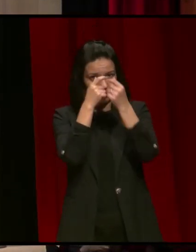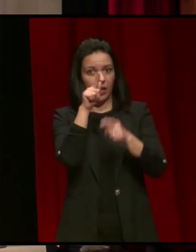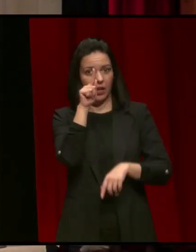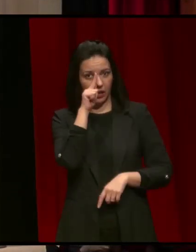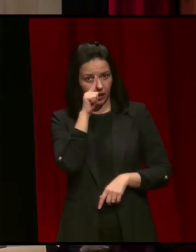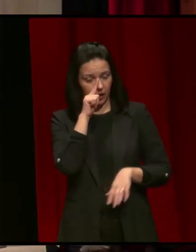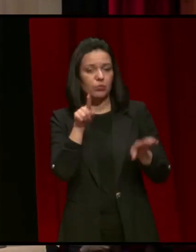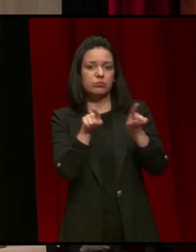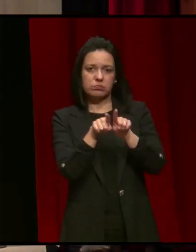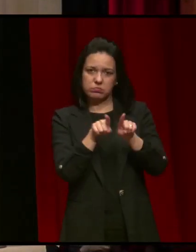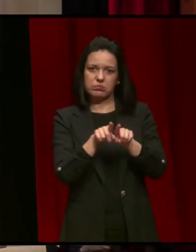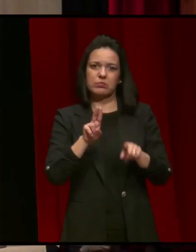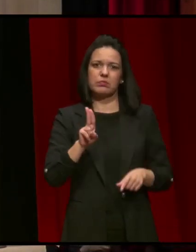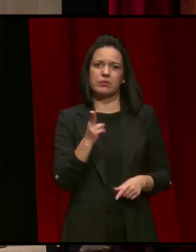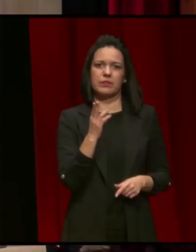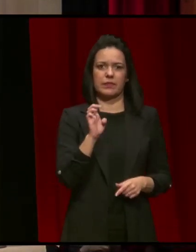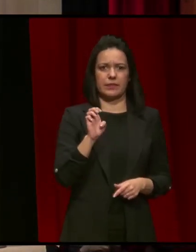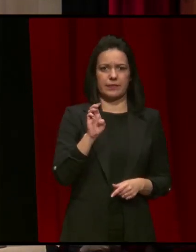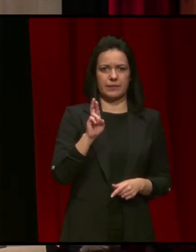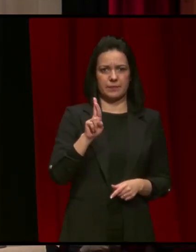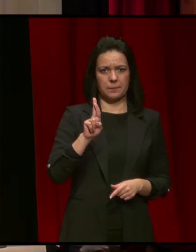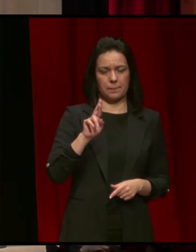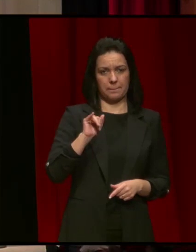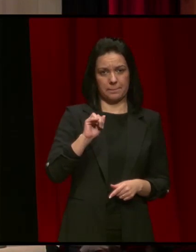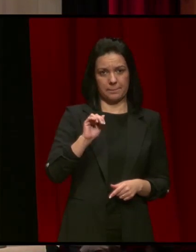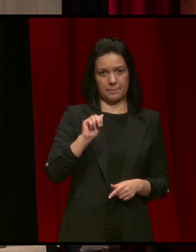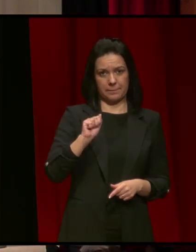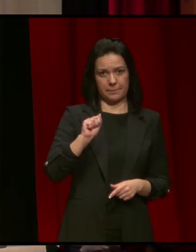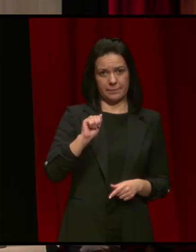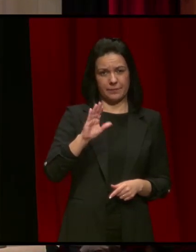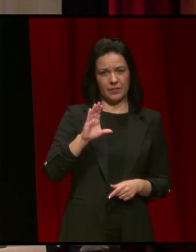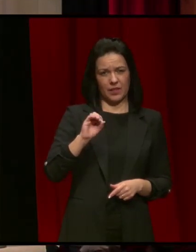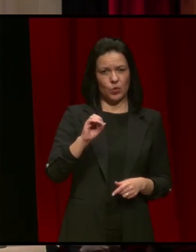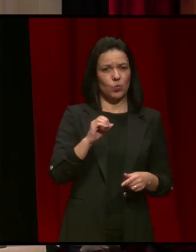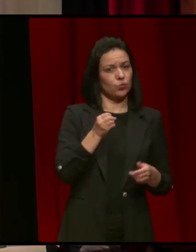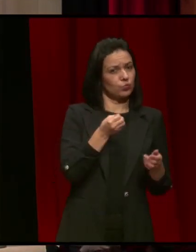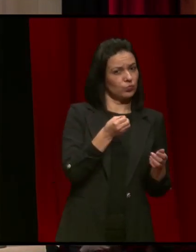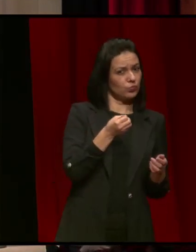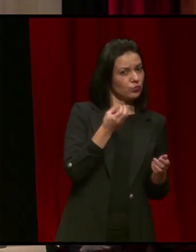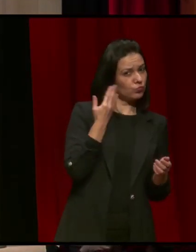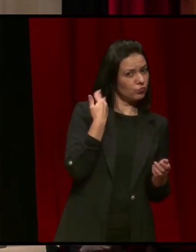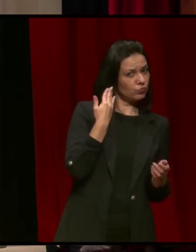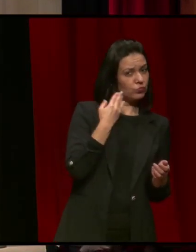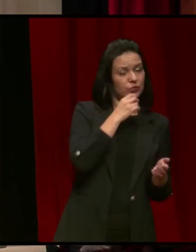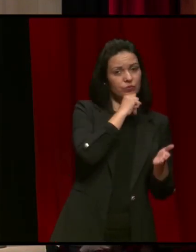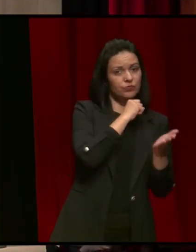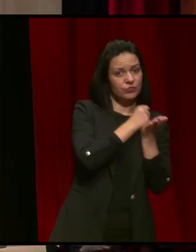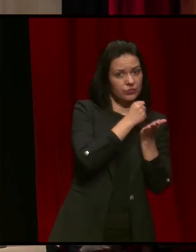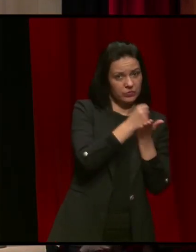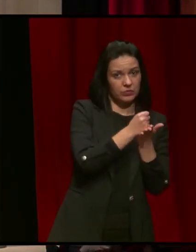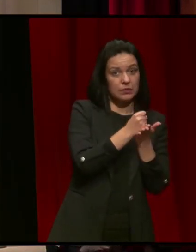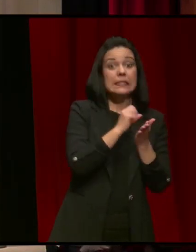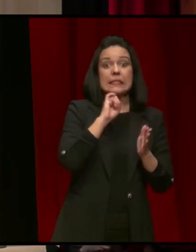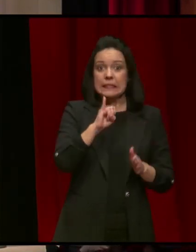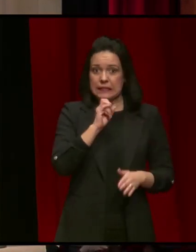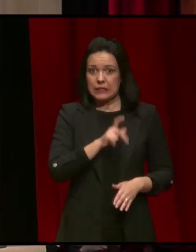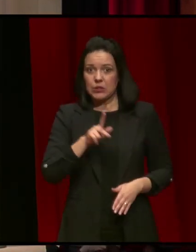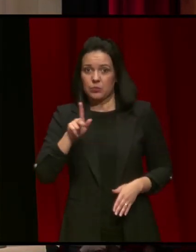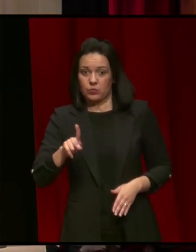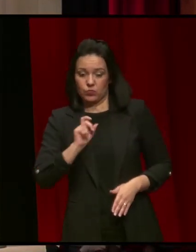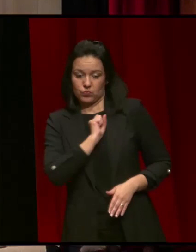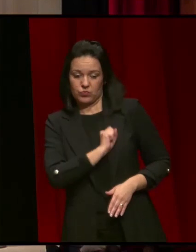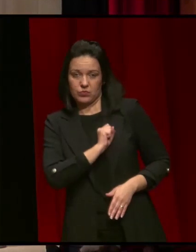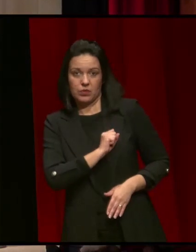consegue ler e tal, mas o pastor Paulo é um especialista do Antigo Testamento. Você sabe que quando você vira professor de seminários, vocês têm várias